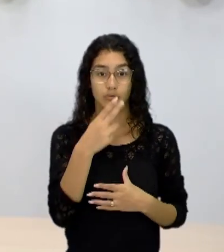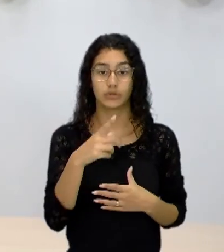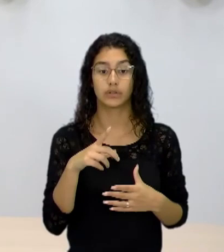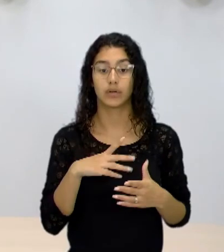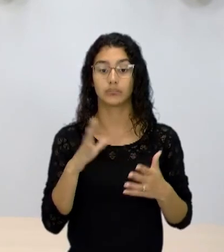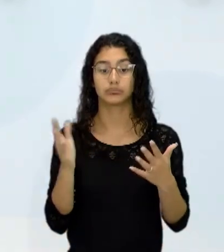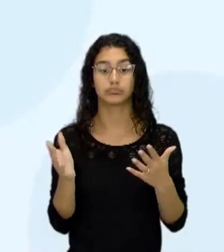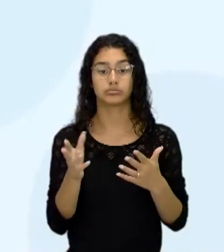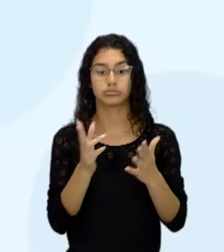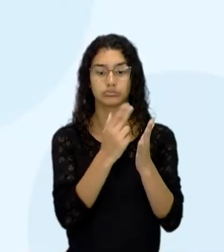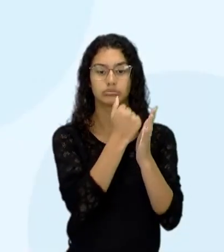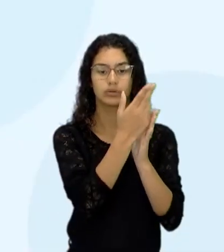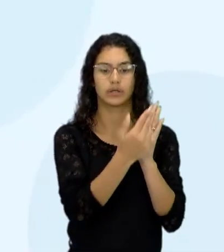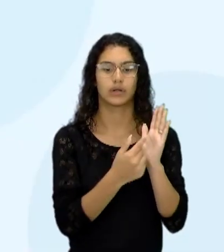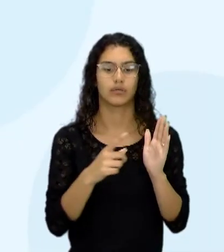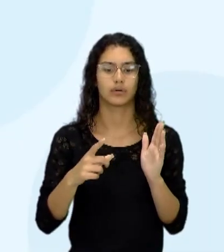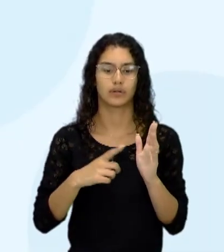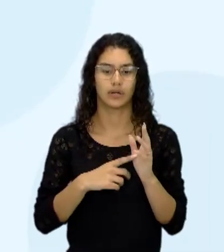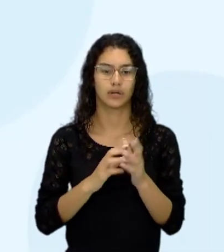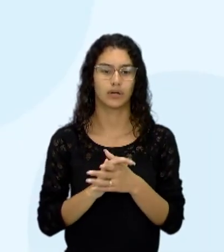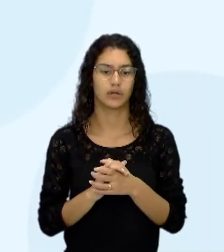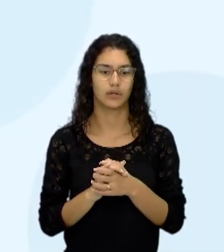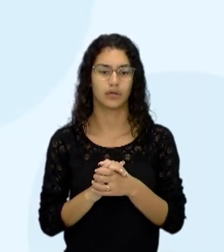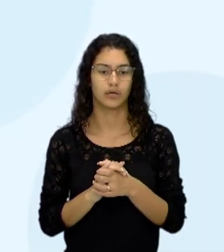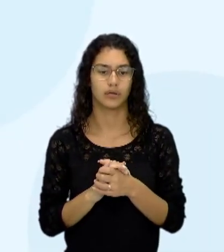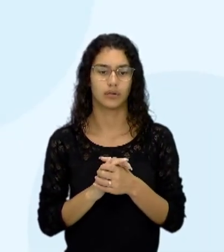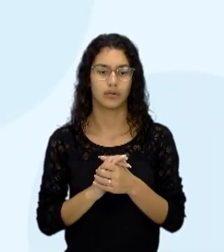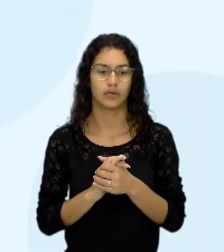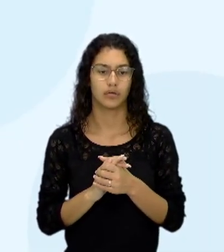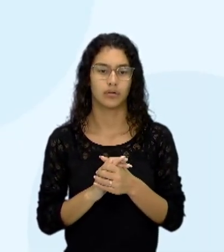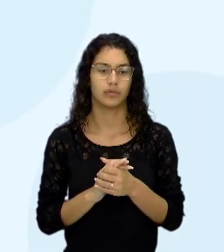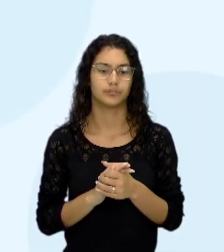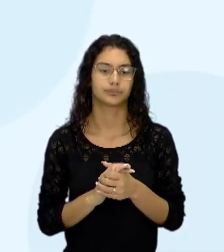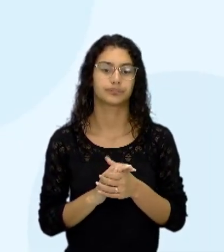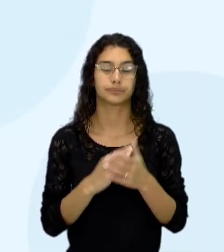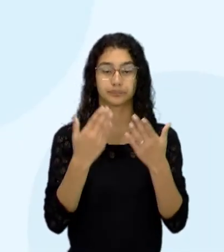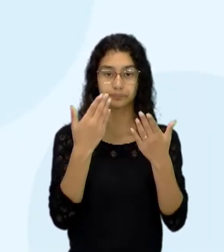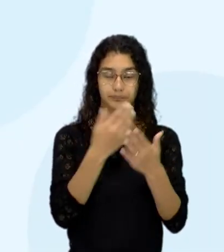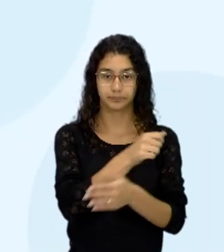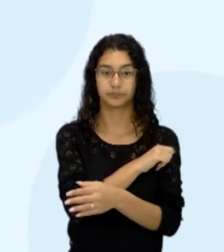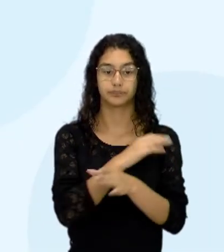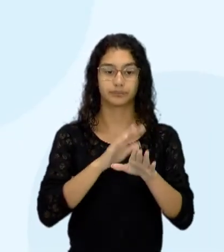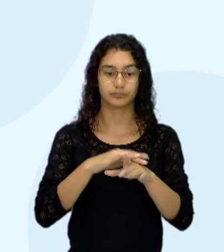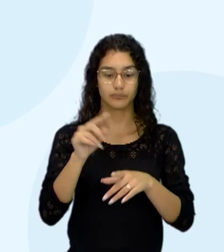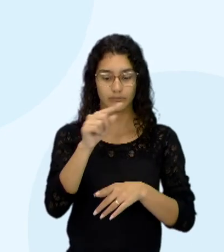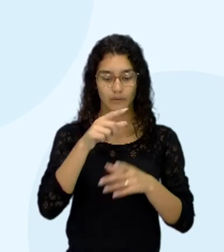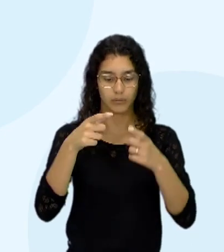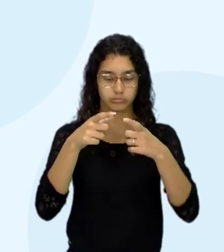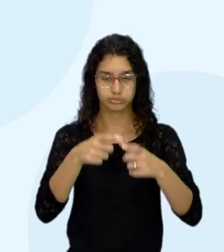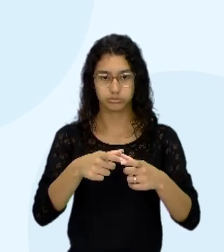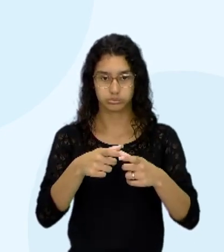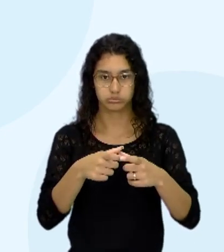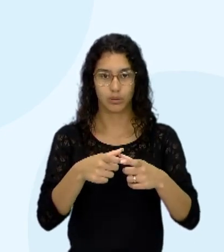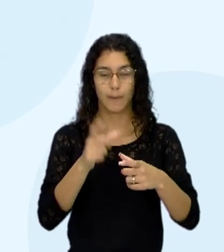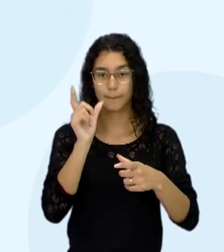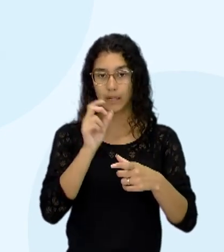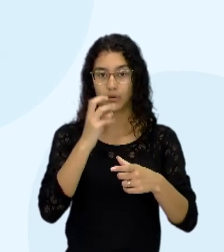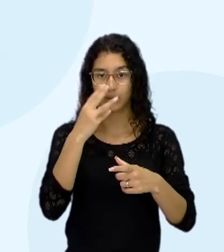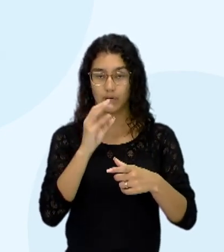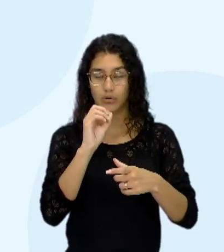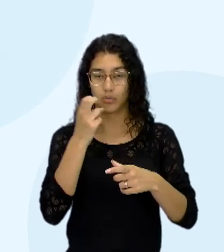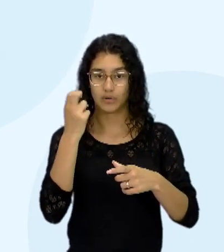animação, vamos ver se tem nessa tela. Eu tinha feito uma animação. Ó, os estudantes formam um círculo pequeno com 3 ou